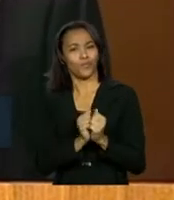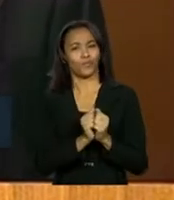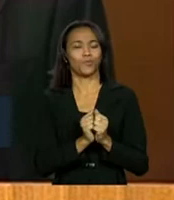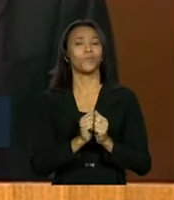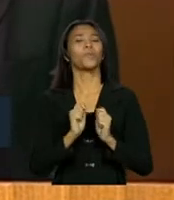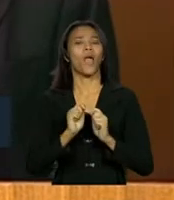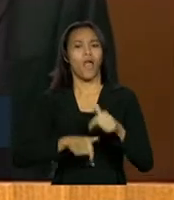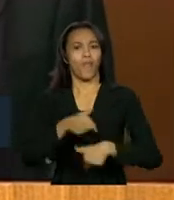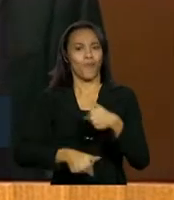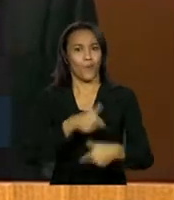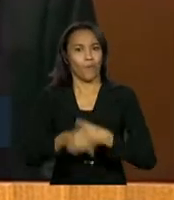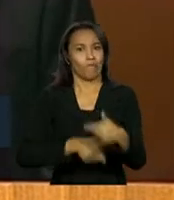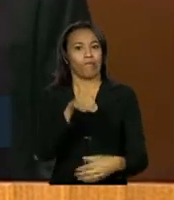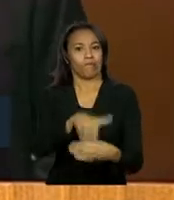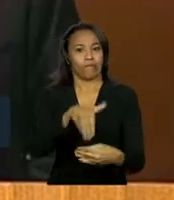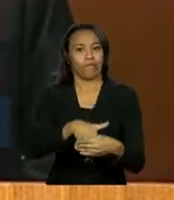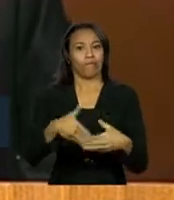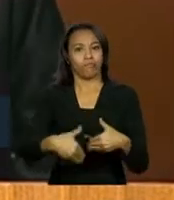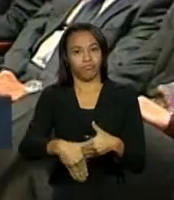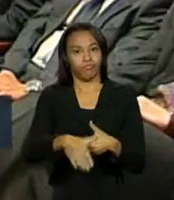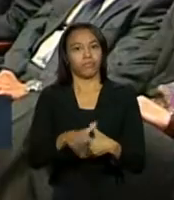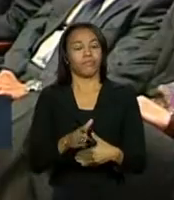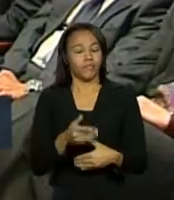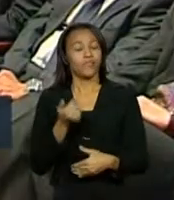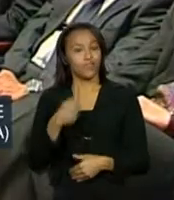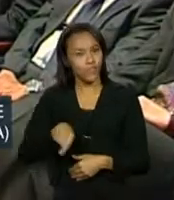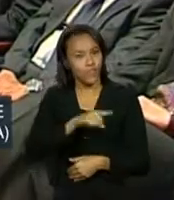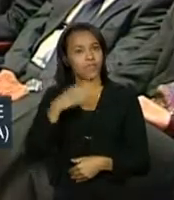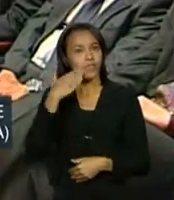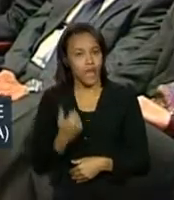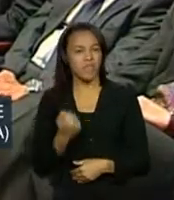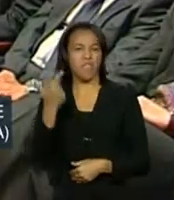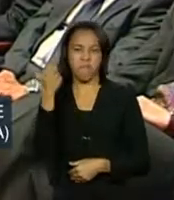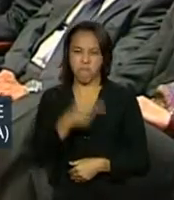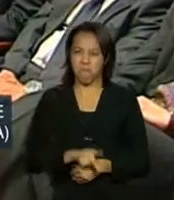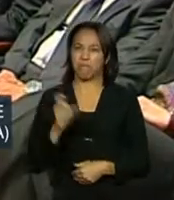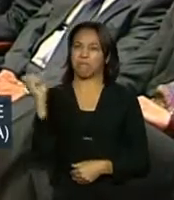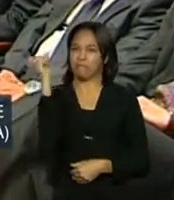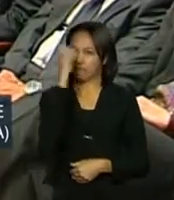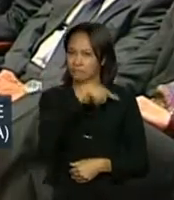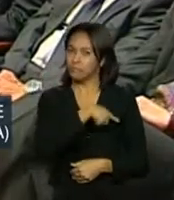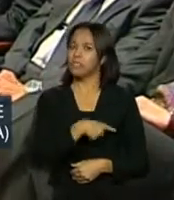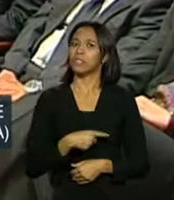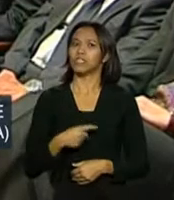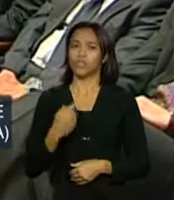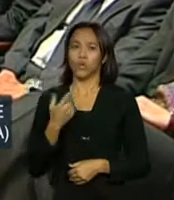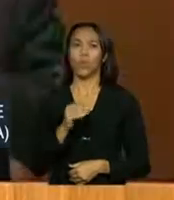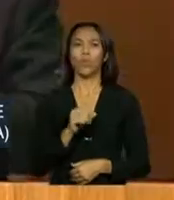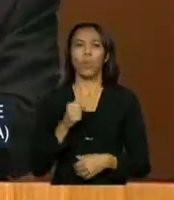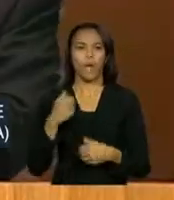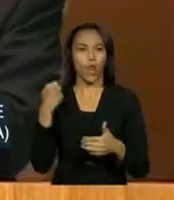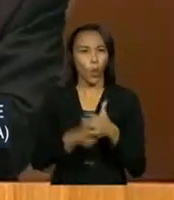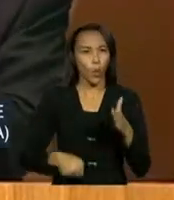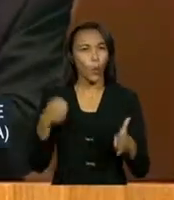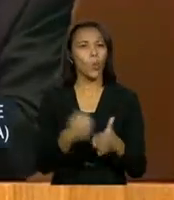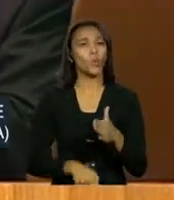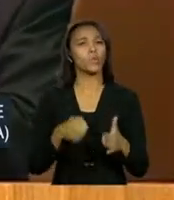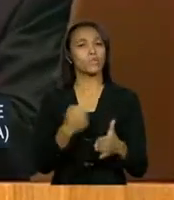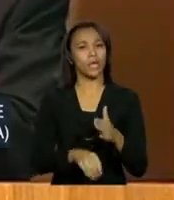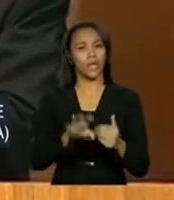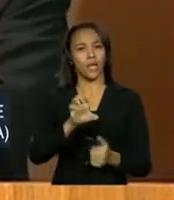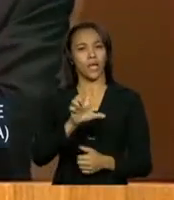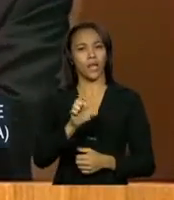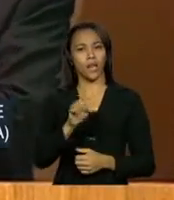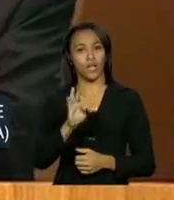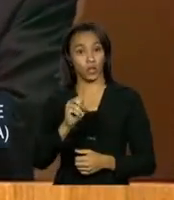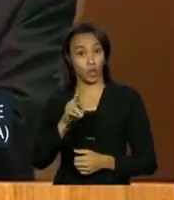uma luta eleitoral. E sabe os senhores que é muito mais difícil enfrentar uma luta eleitoral do que presidir o IPEA.